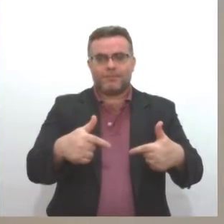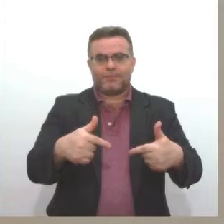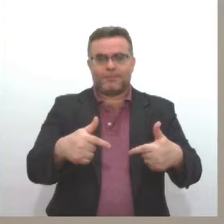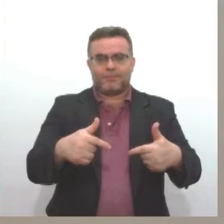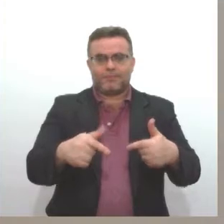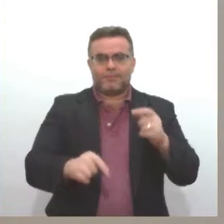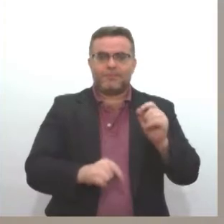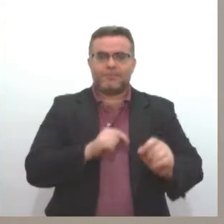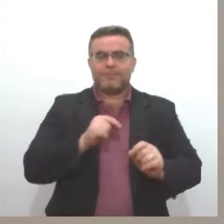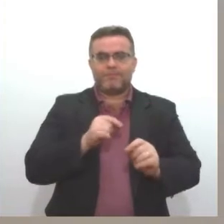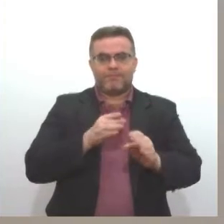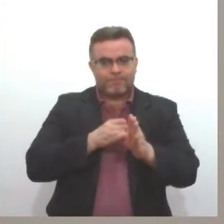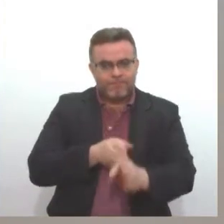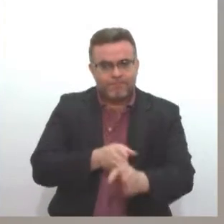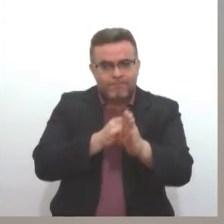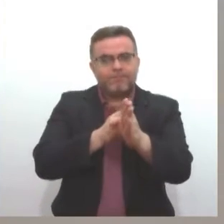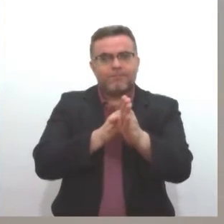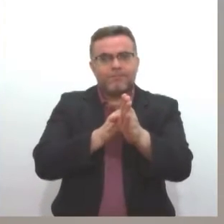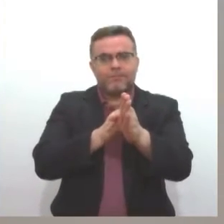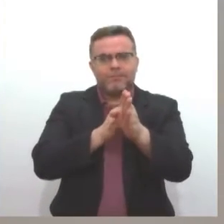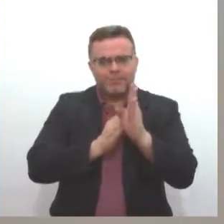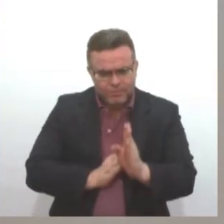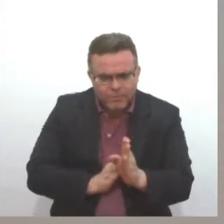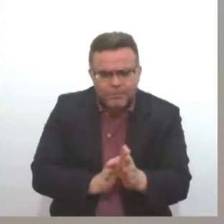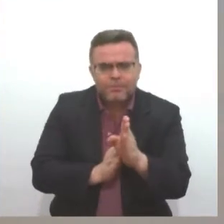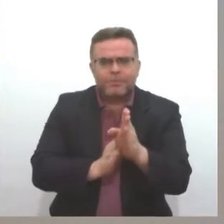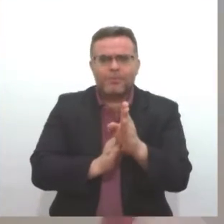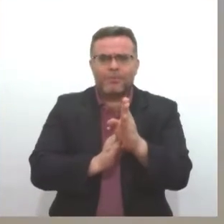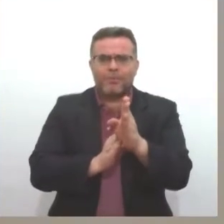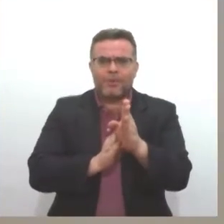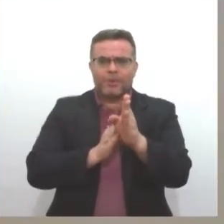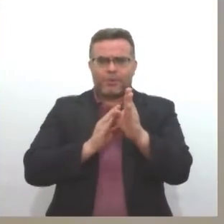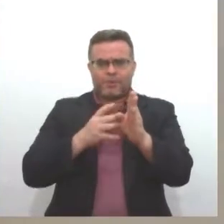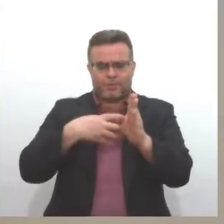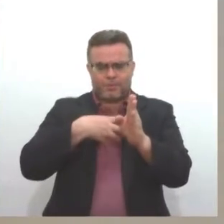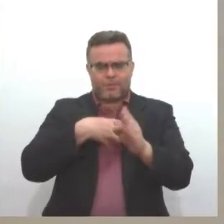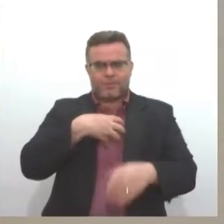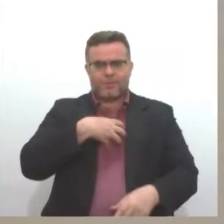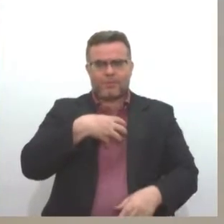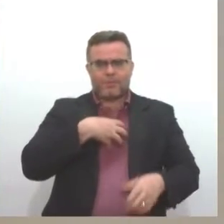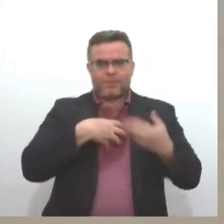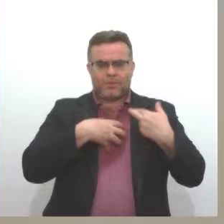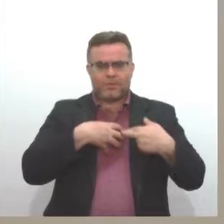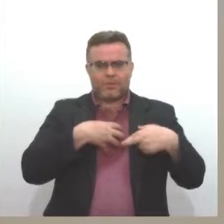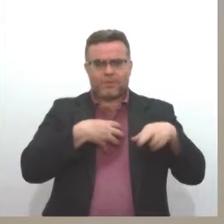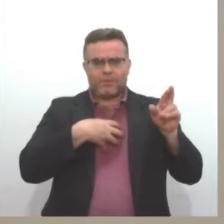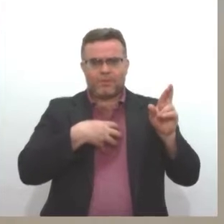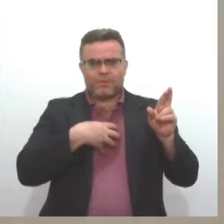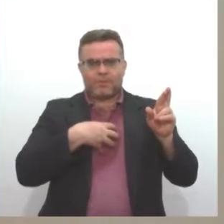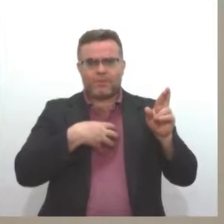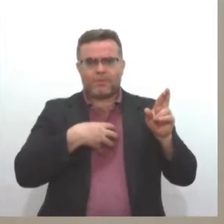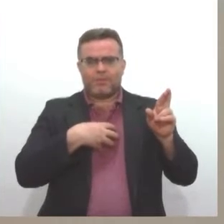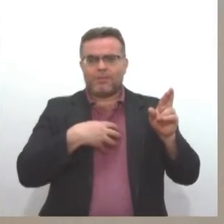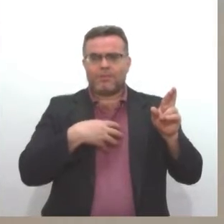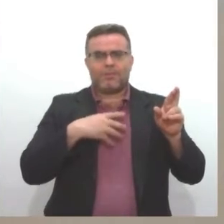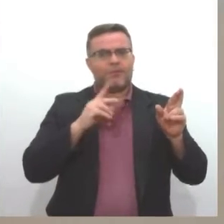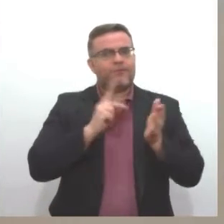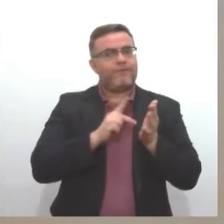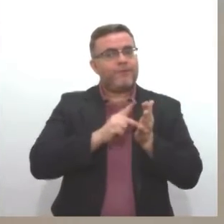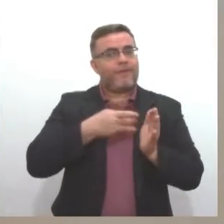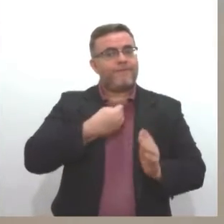de a gente buscar um caminho em que o sentimento religioso não seja algo